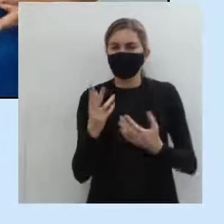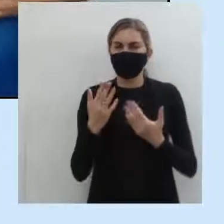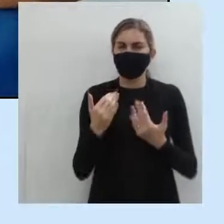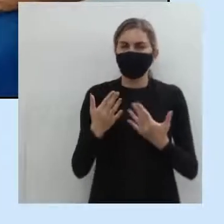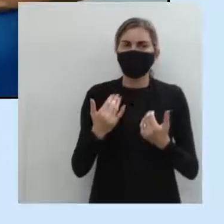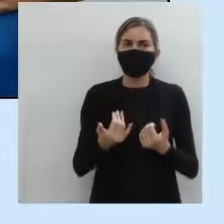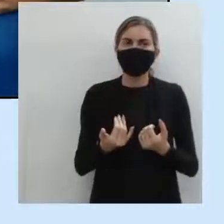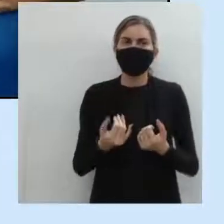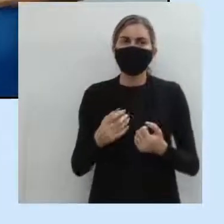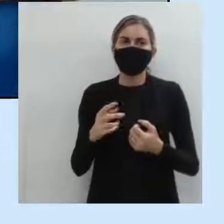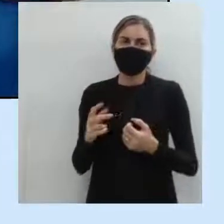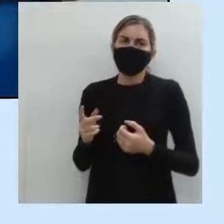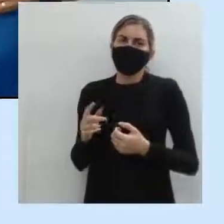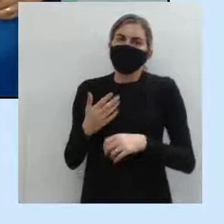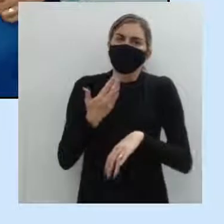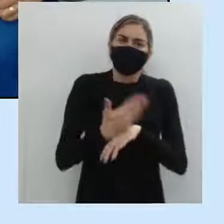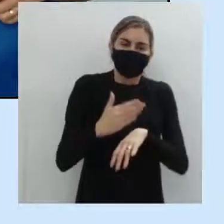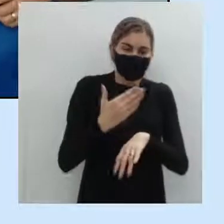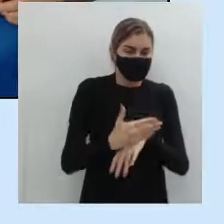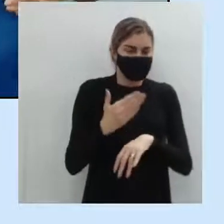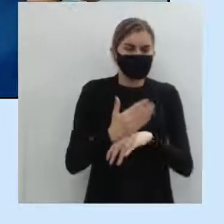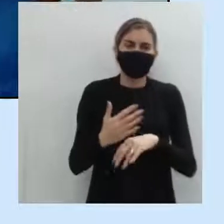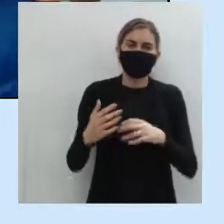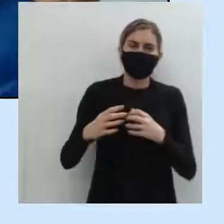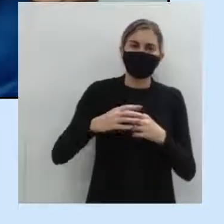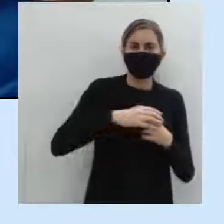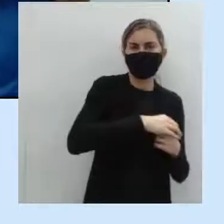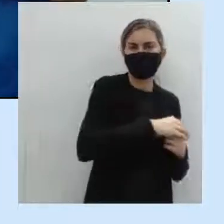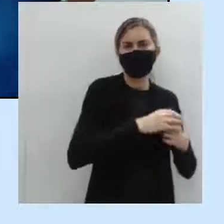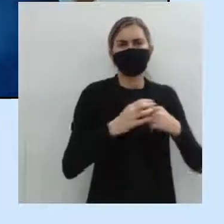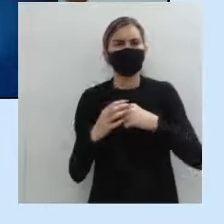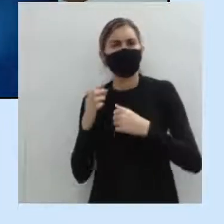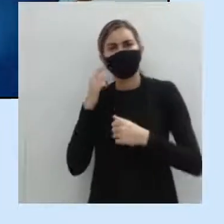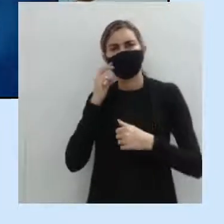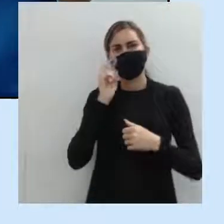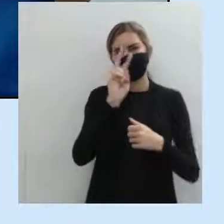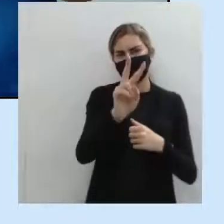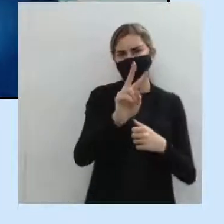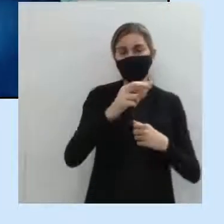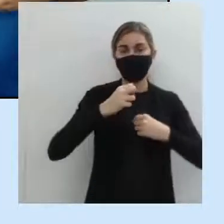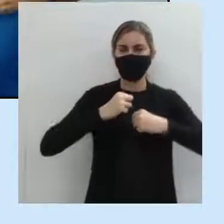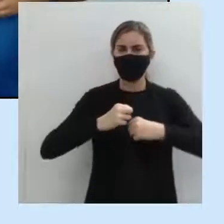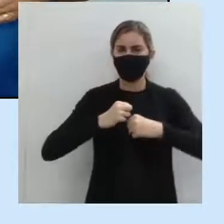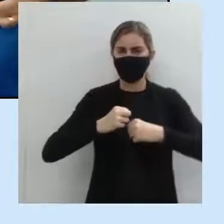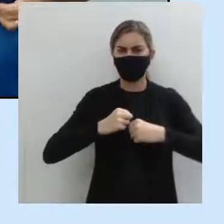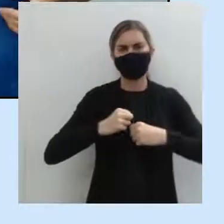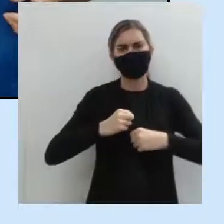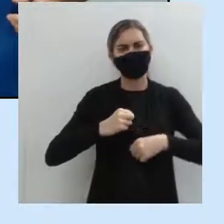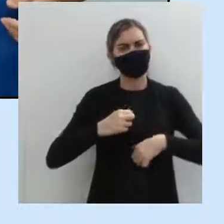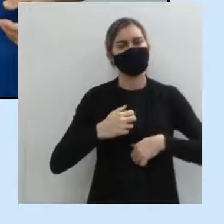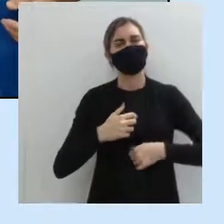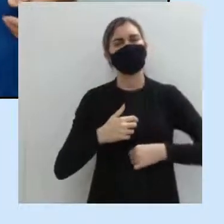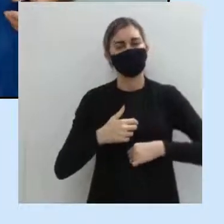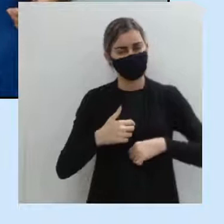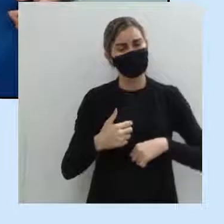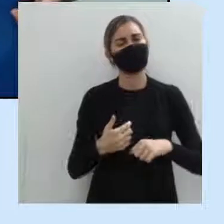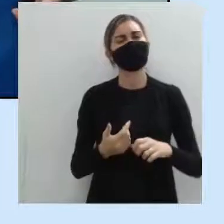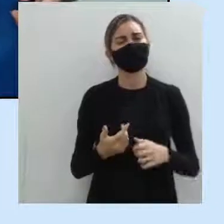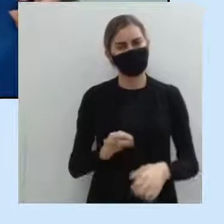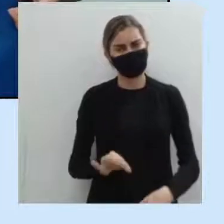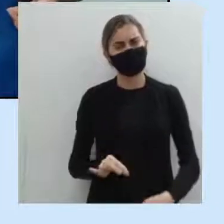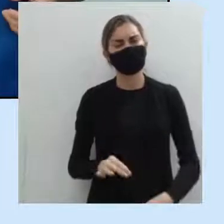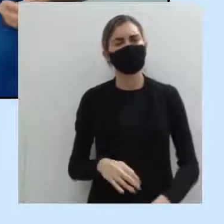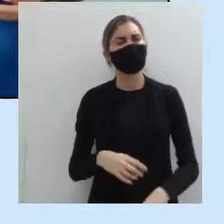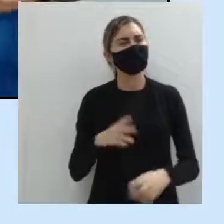jovens combatendo um com o outro, mas está vendo uma disputa de força muito grande, tá